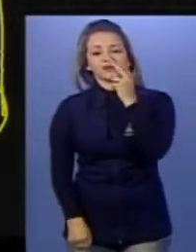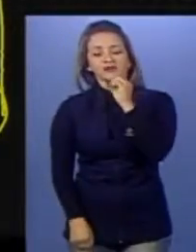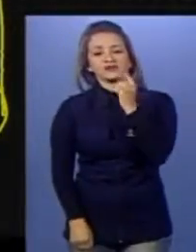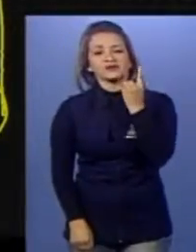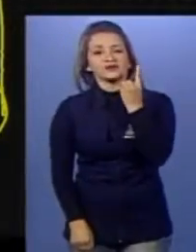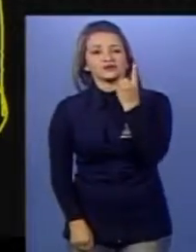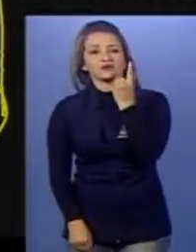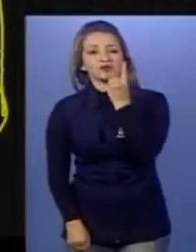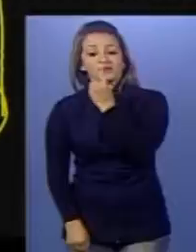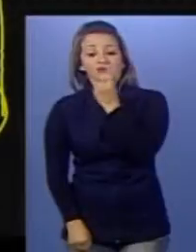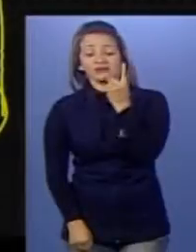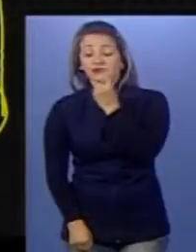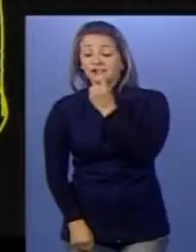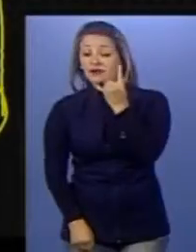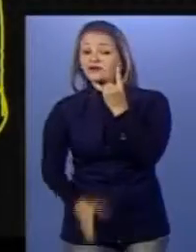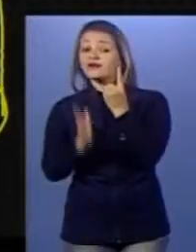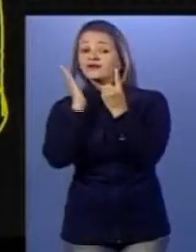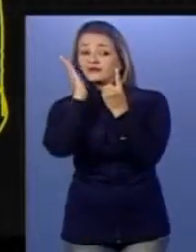2011